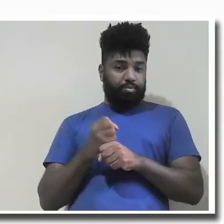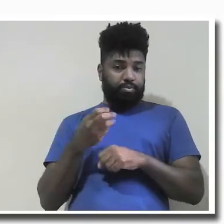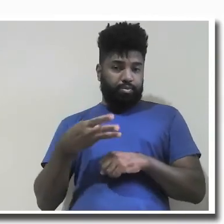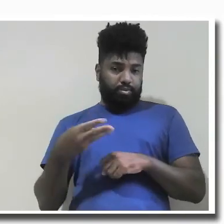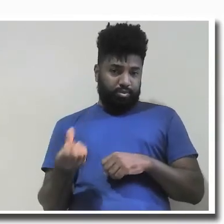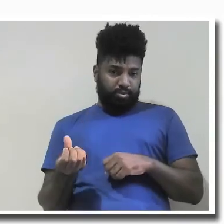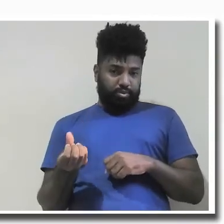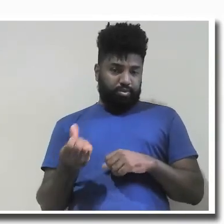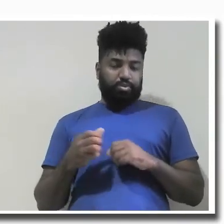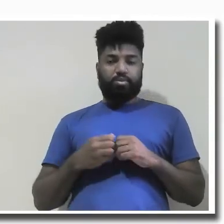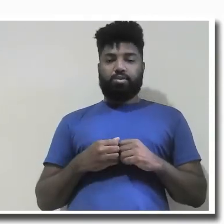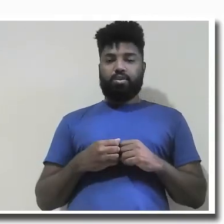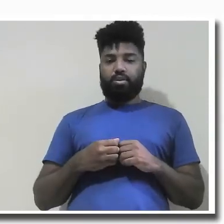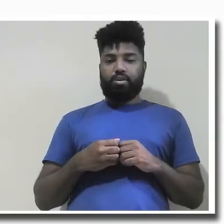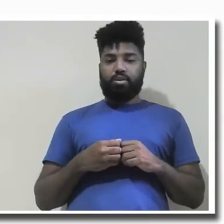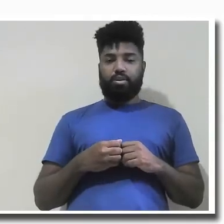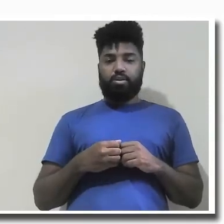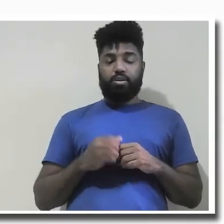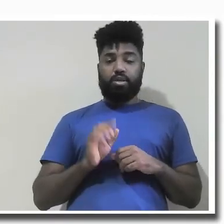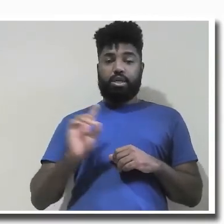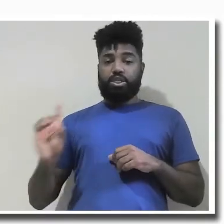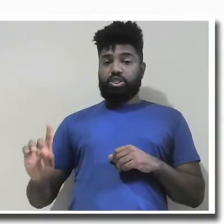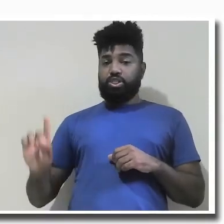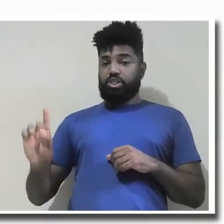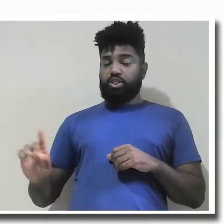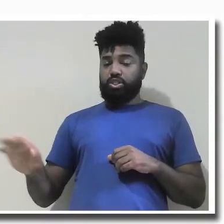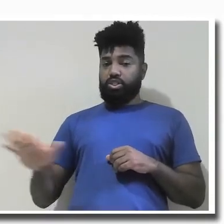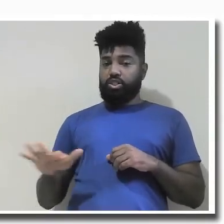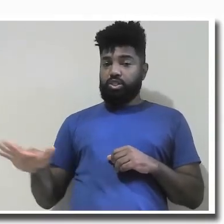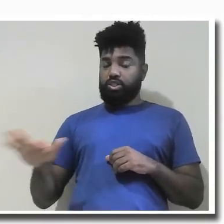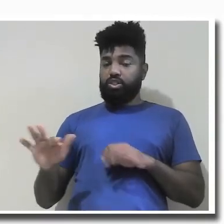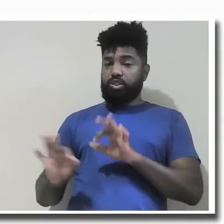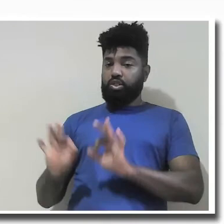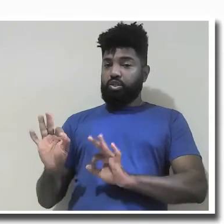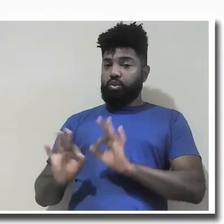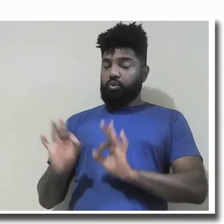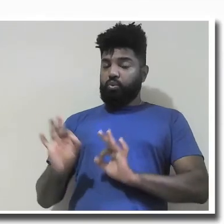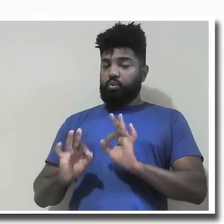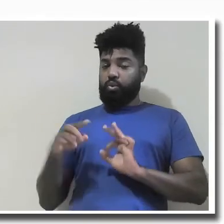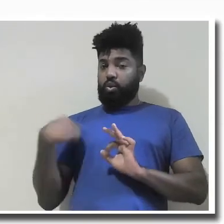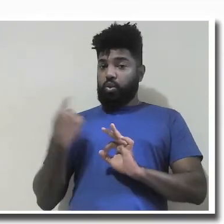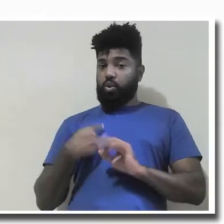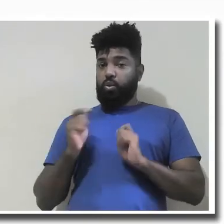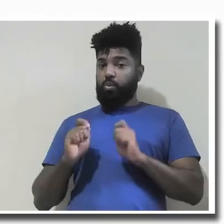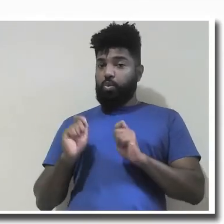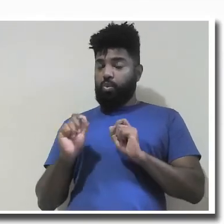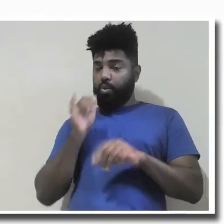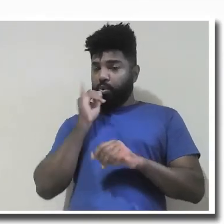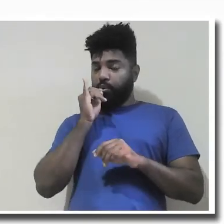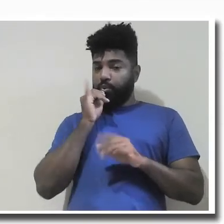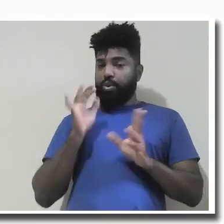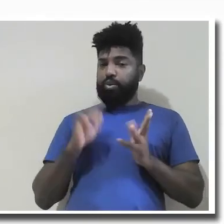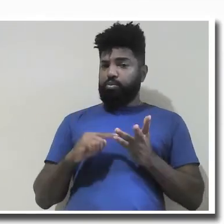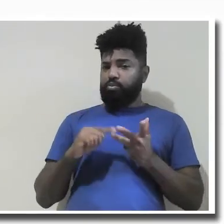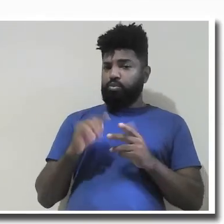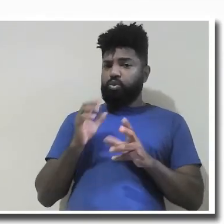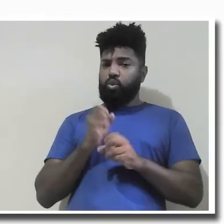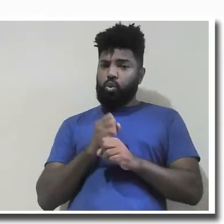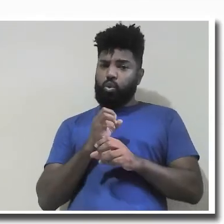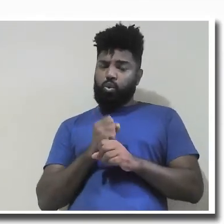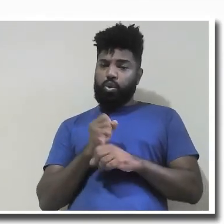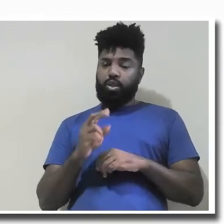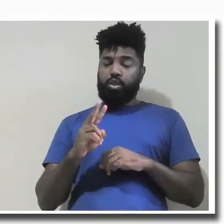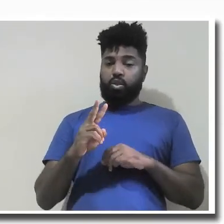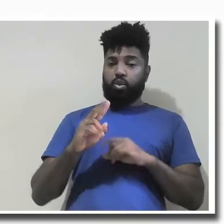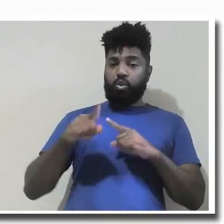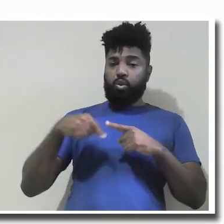36. Utilizando a parte direita da propriedade, podemos simplesmente realizar o cálculo fazendo 2